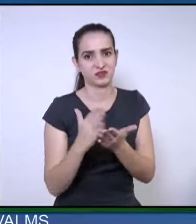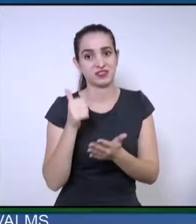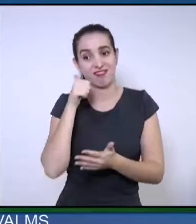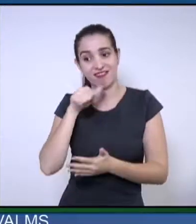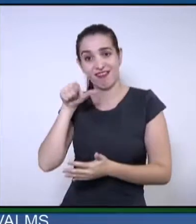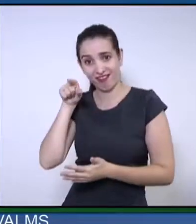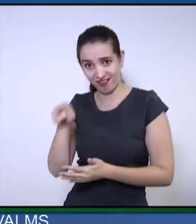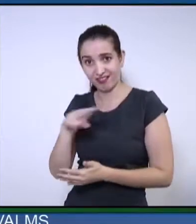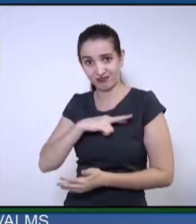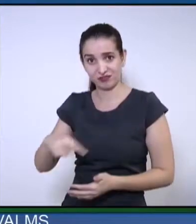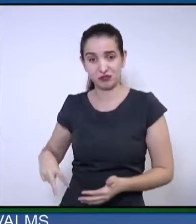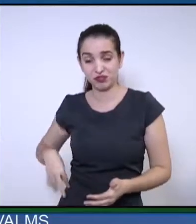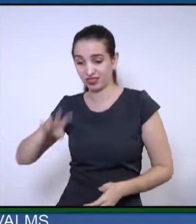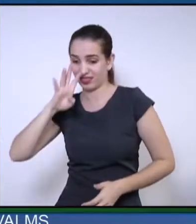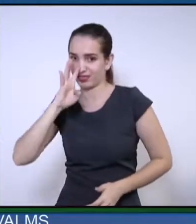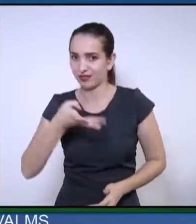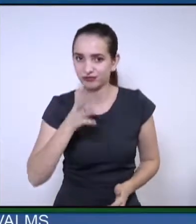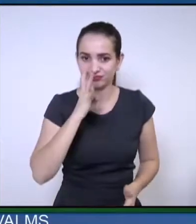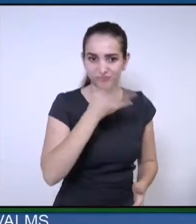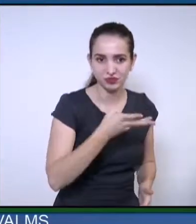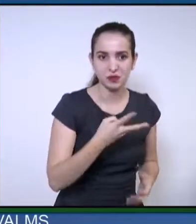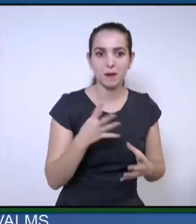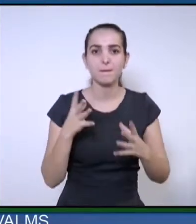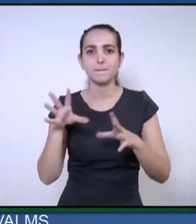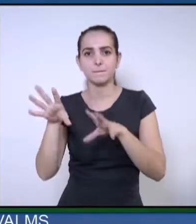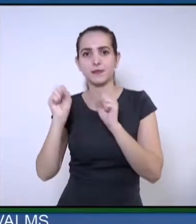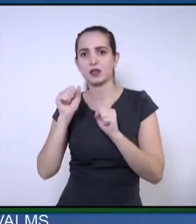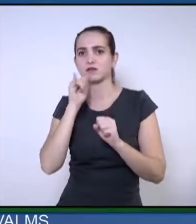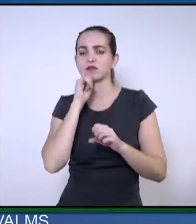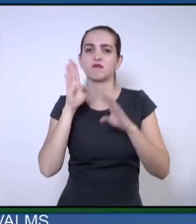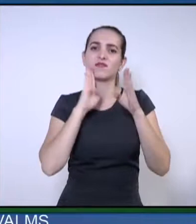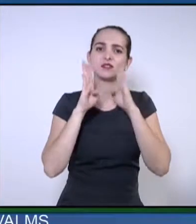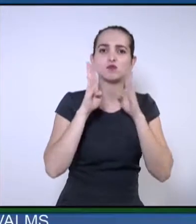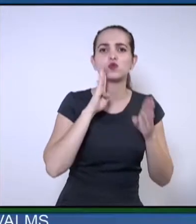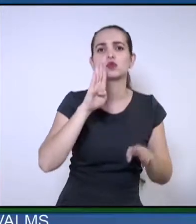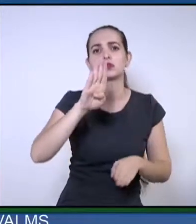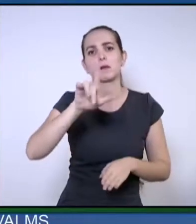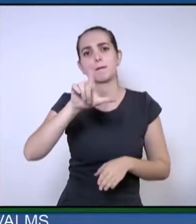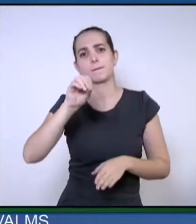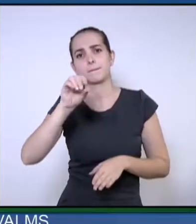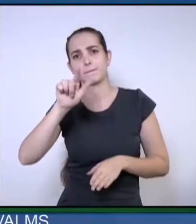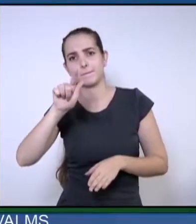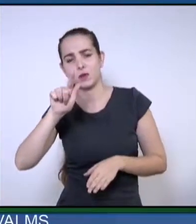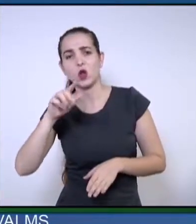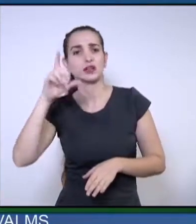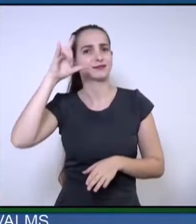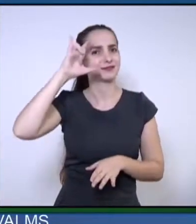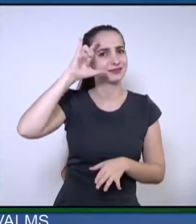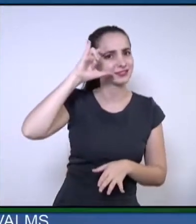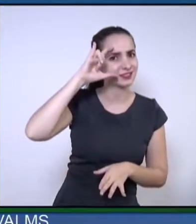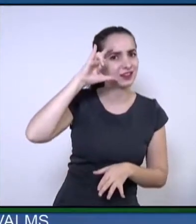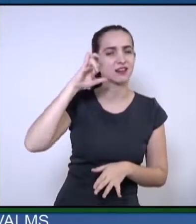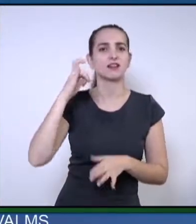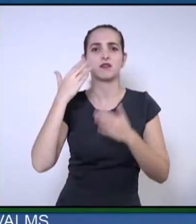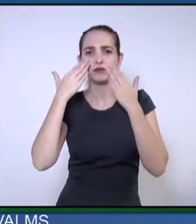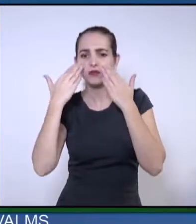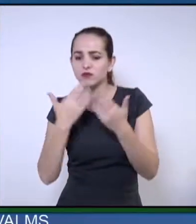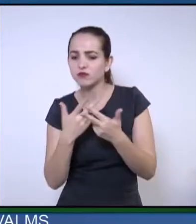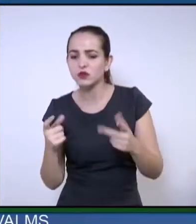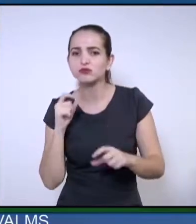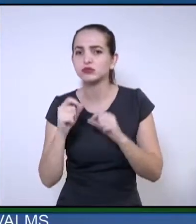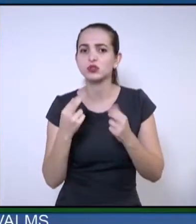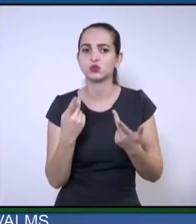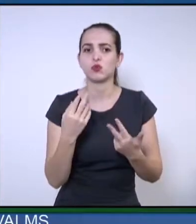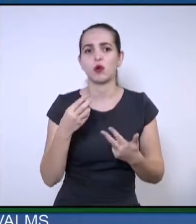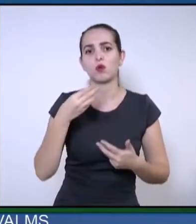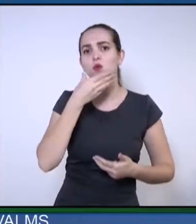denunciando. Pega lá o blog dela, pega lá o Facebook dela, o Instagram dela, ela só falava disso, do menino Mateus que morreu, que